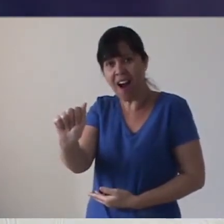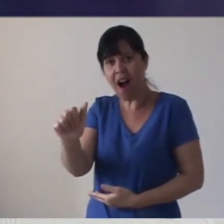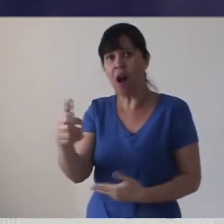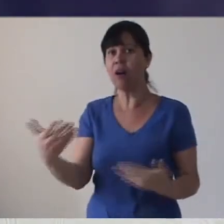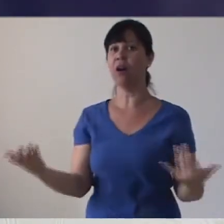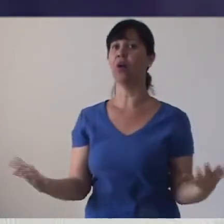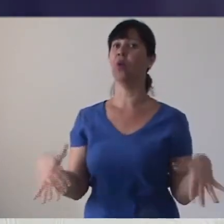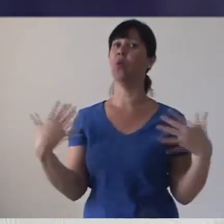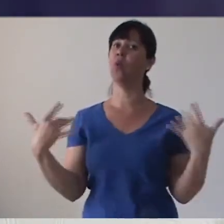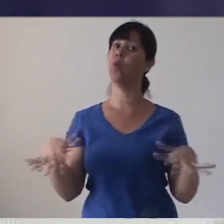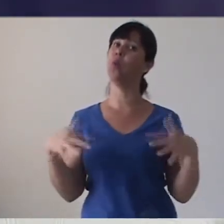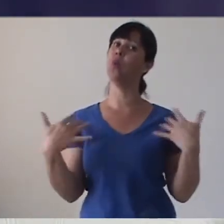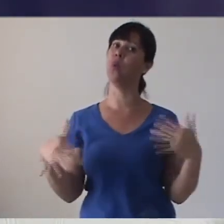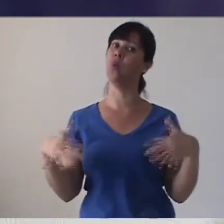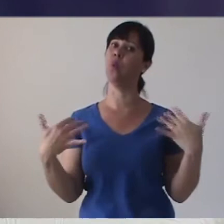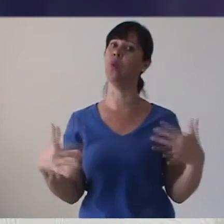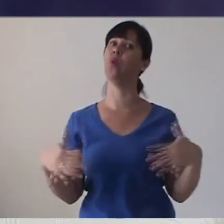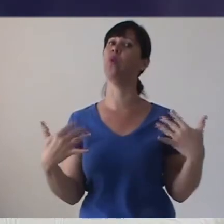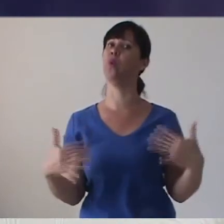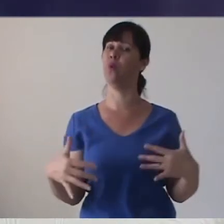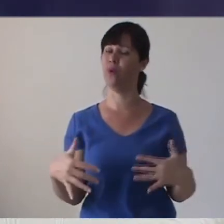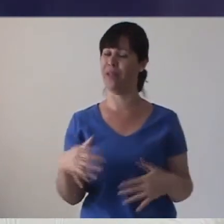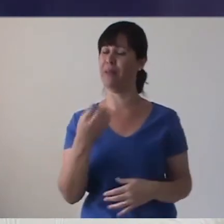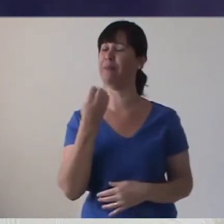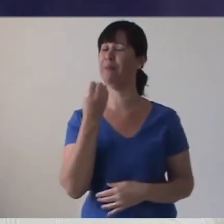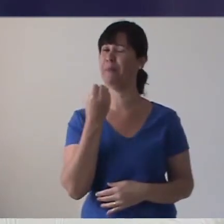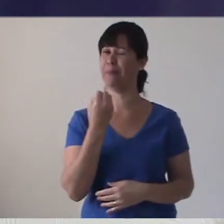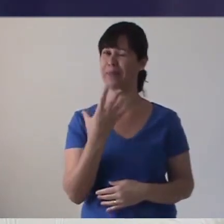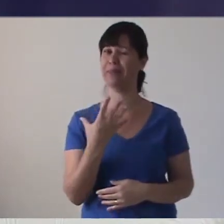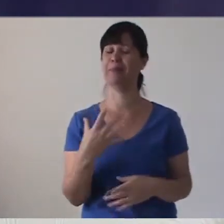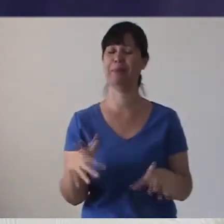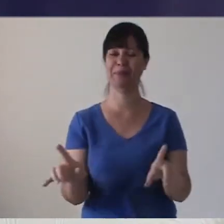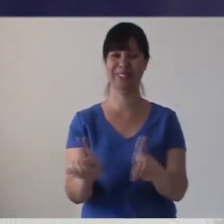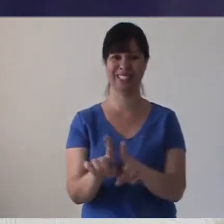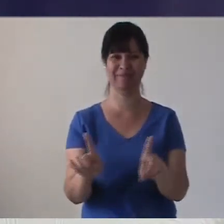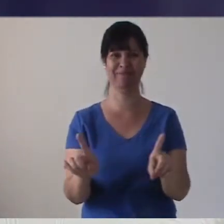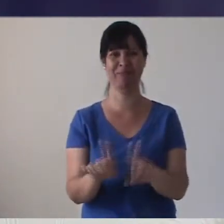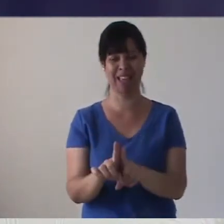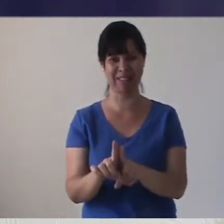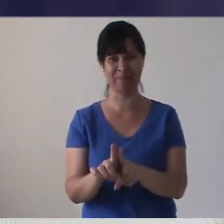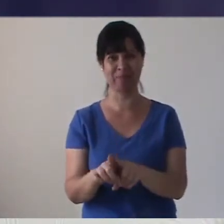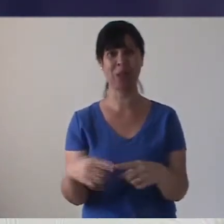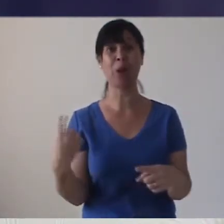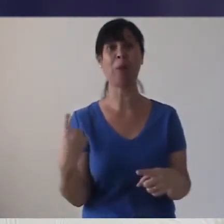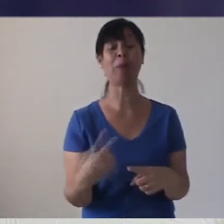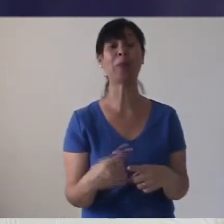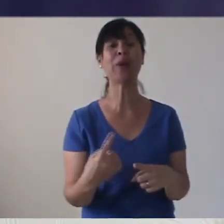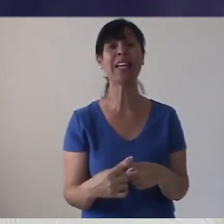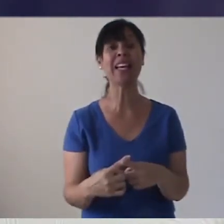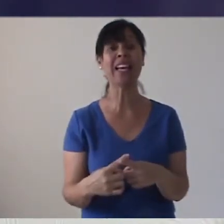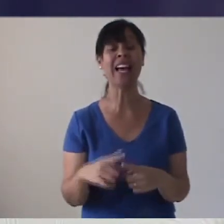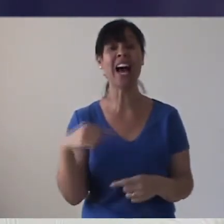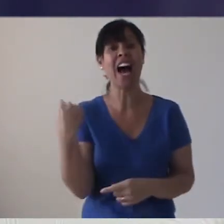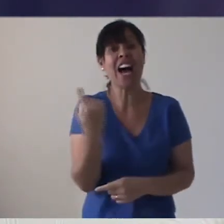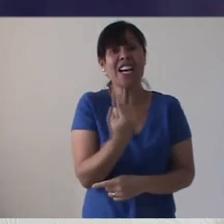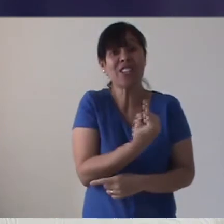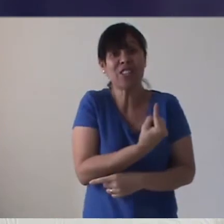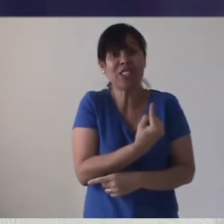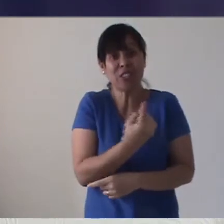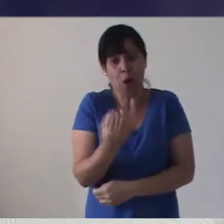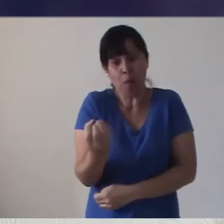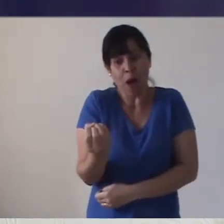agora, é algo muito bom, porque a gente está fazendo parte de uma